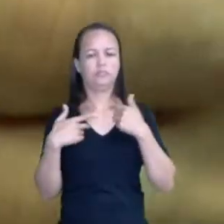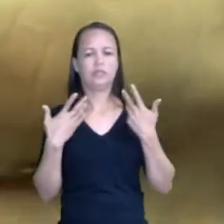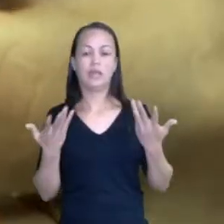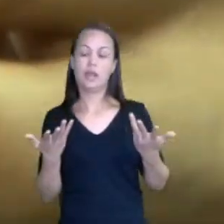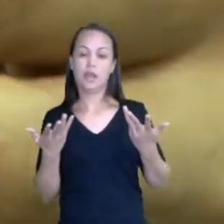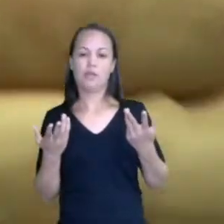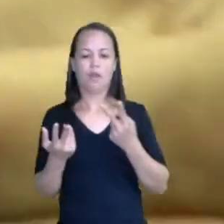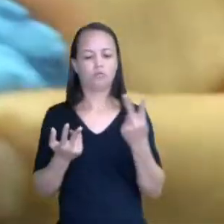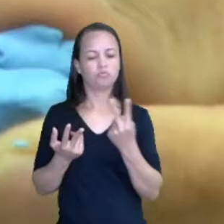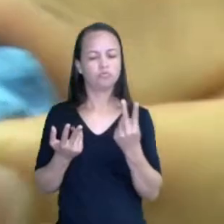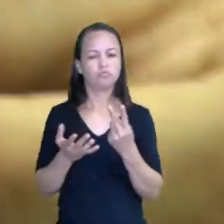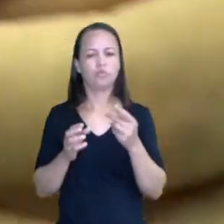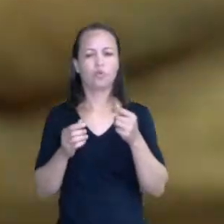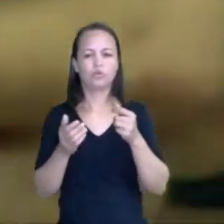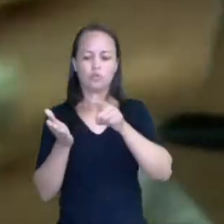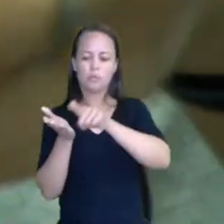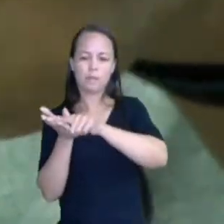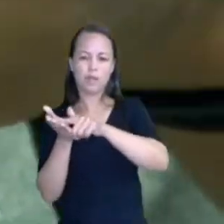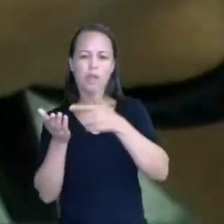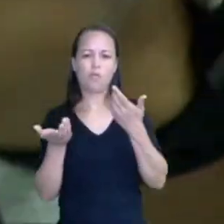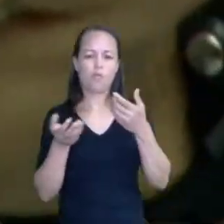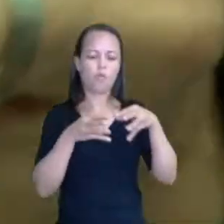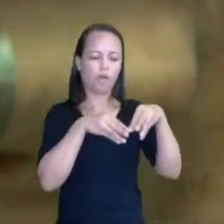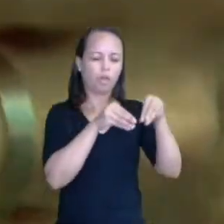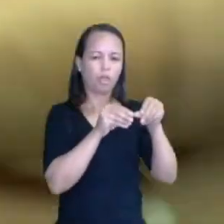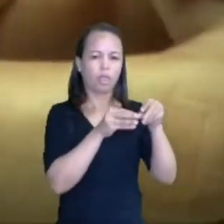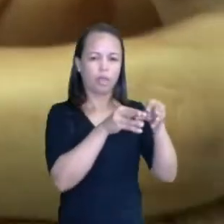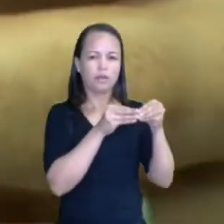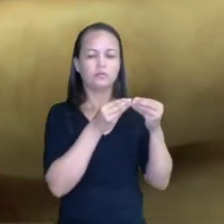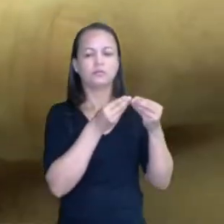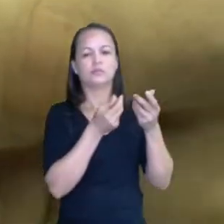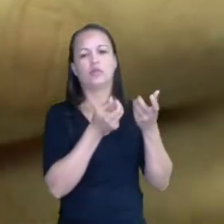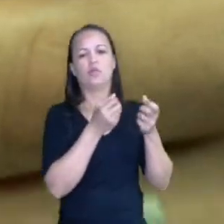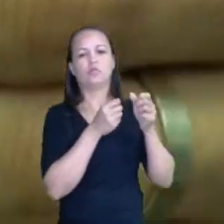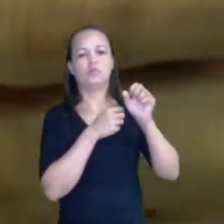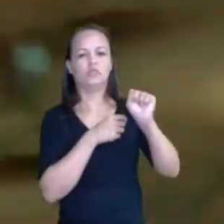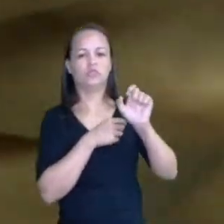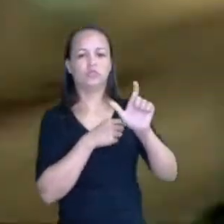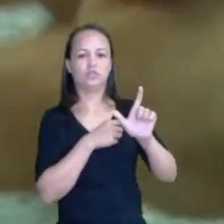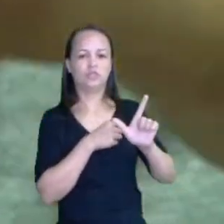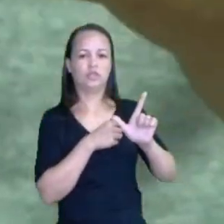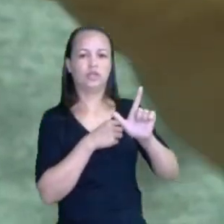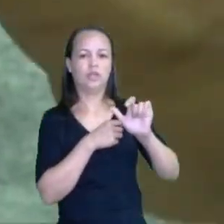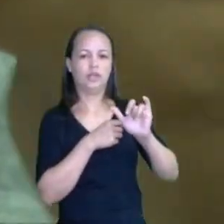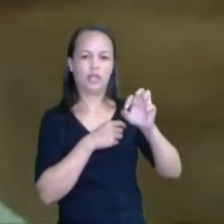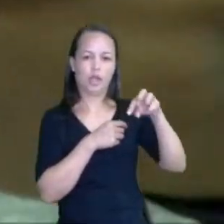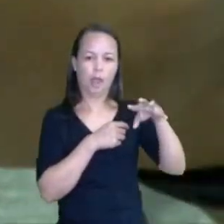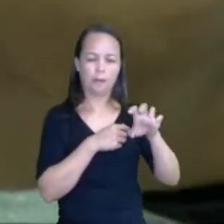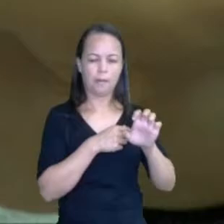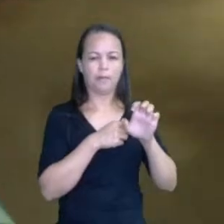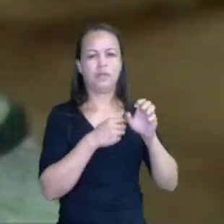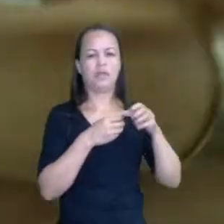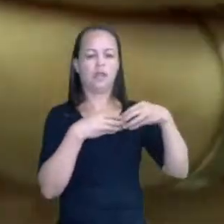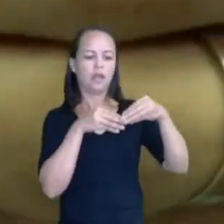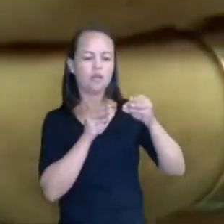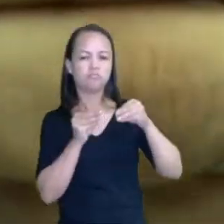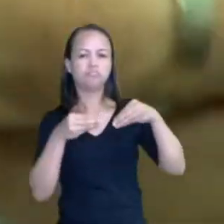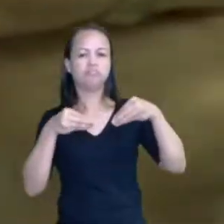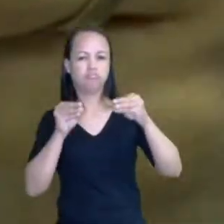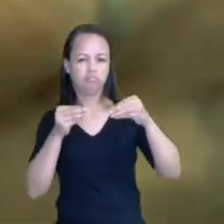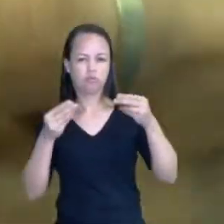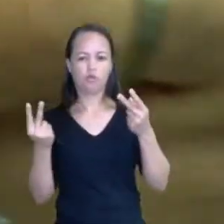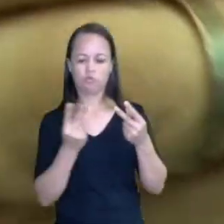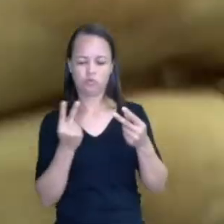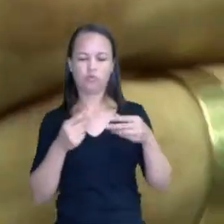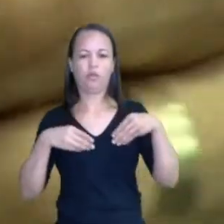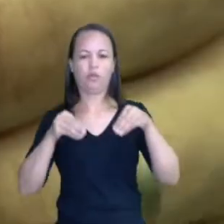ambos compartilham, tanto a folhinha quanto a massinha de modelar, como o slime também, é a questão da